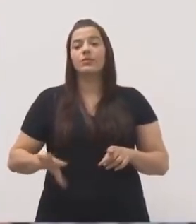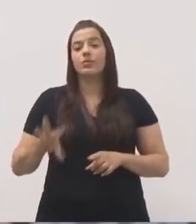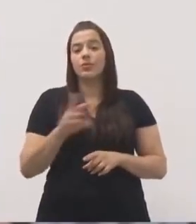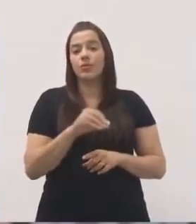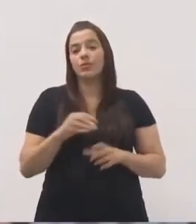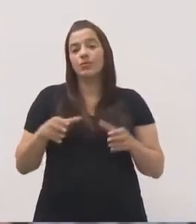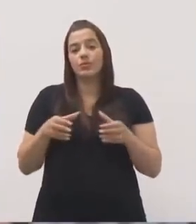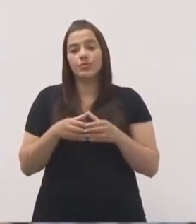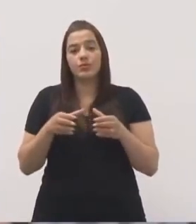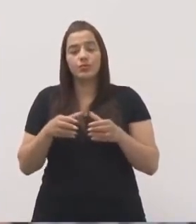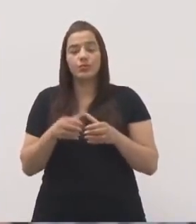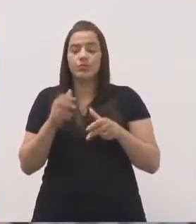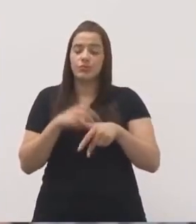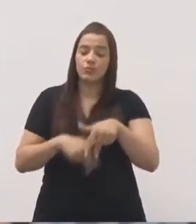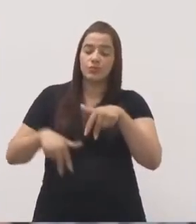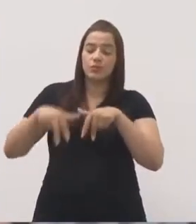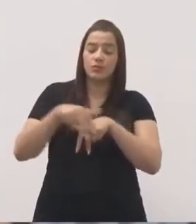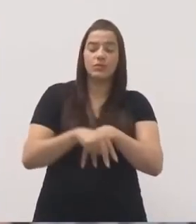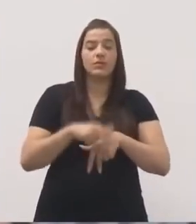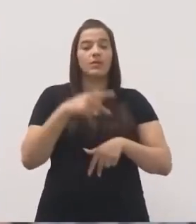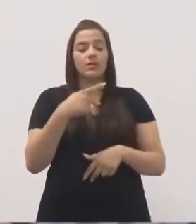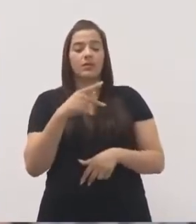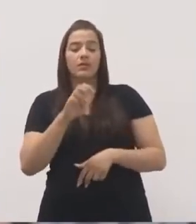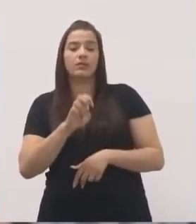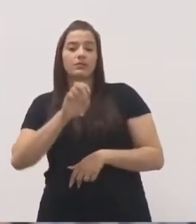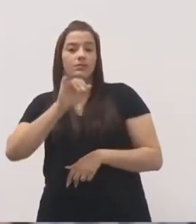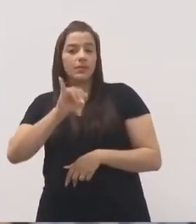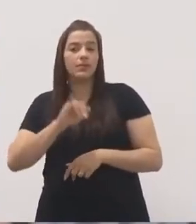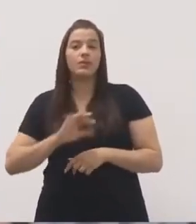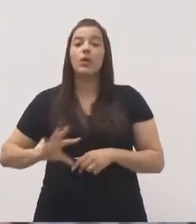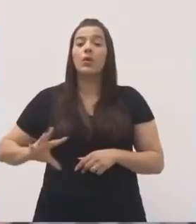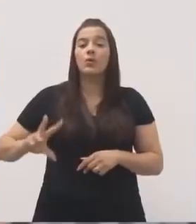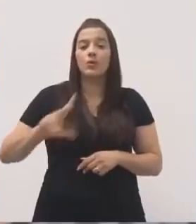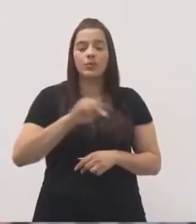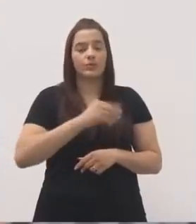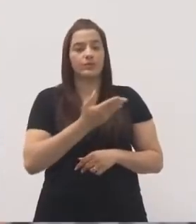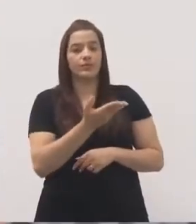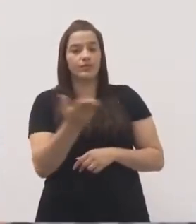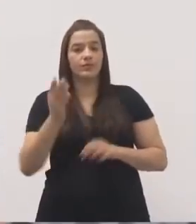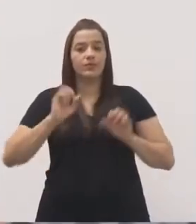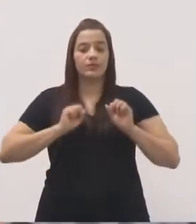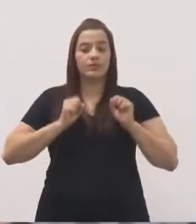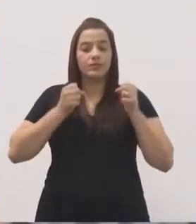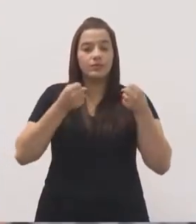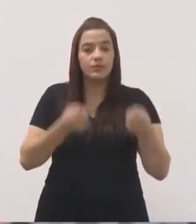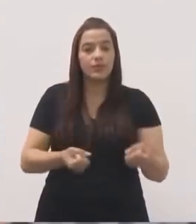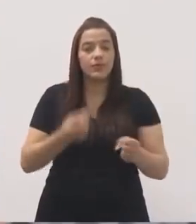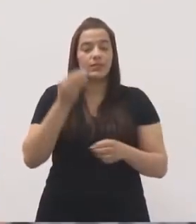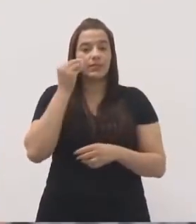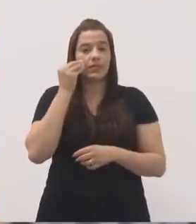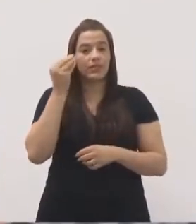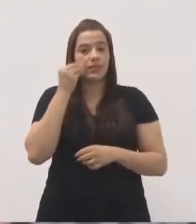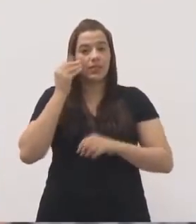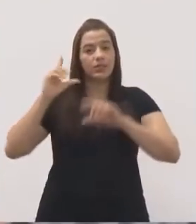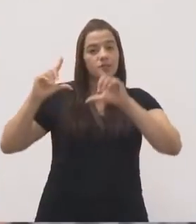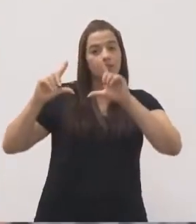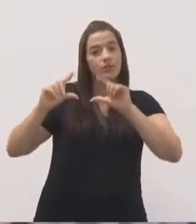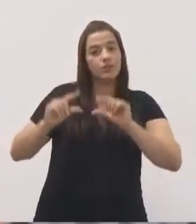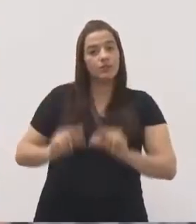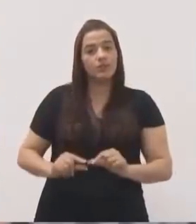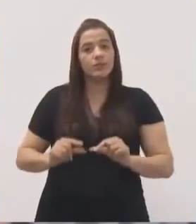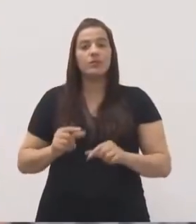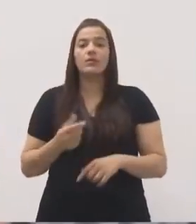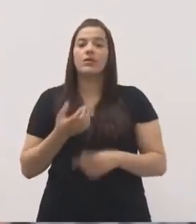no caso da ASPEI. Então, a gente sabe de todo esse esforço para a gente tentar minimizar aí o